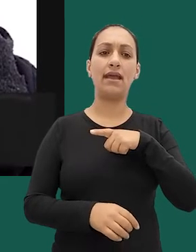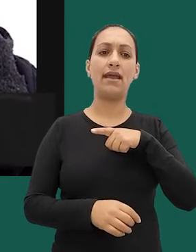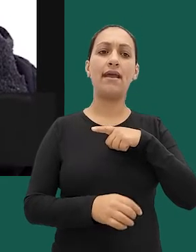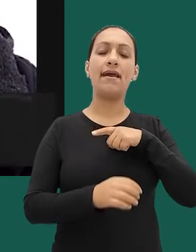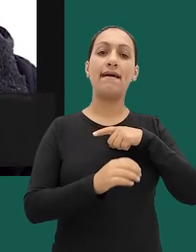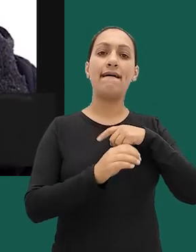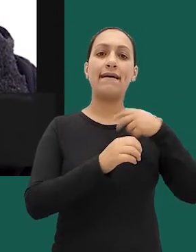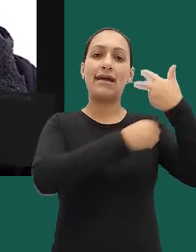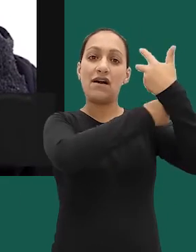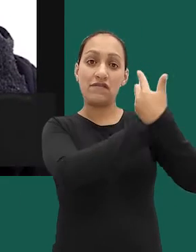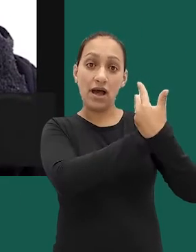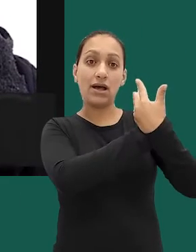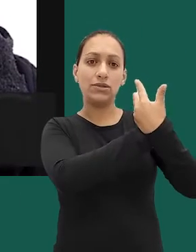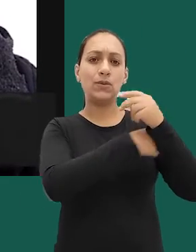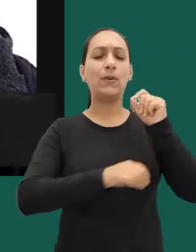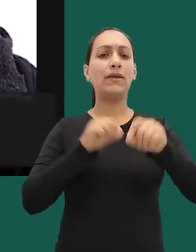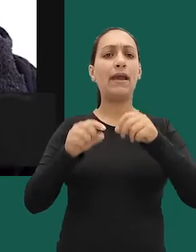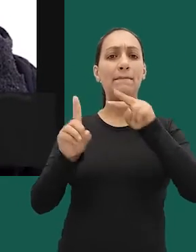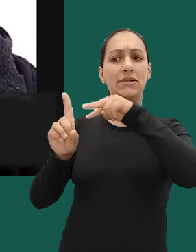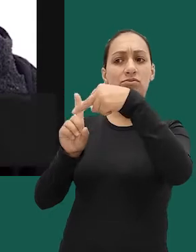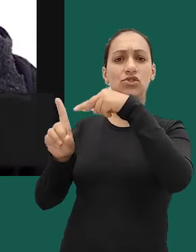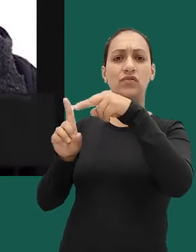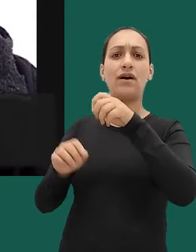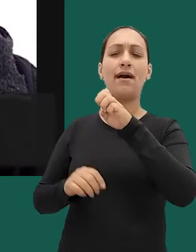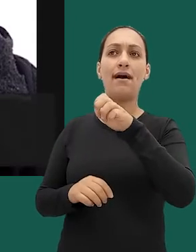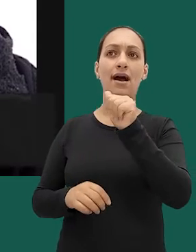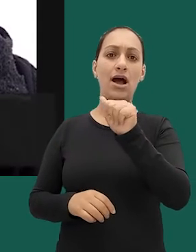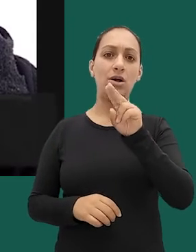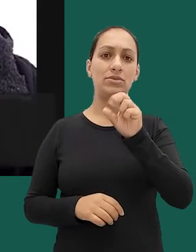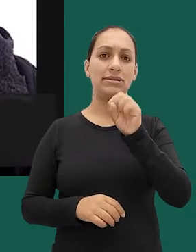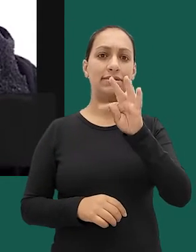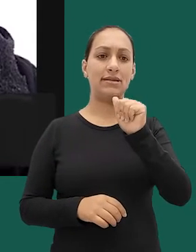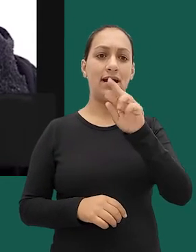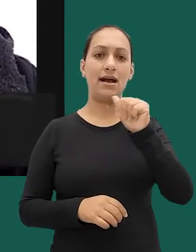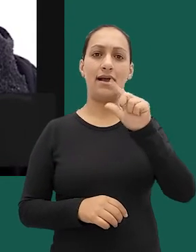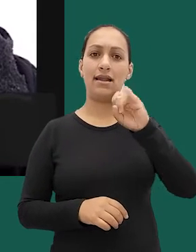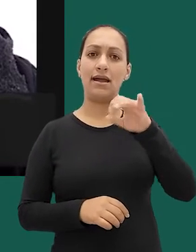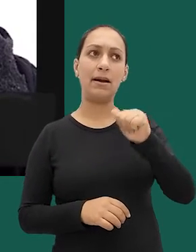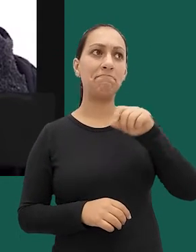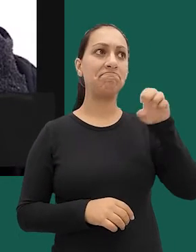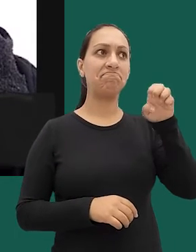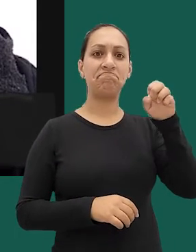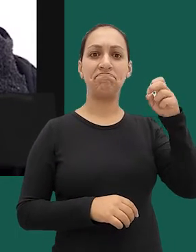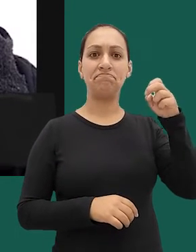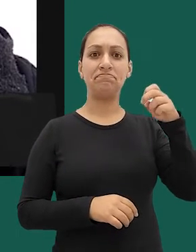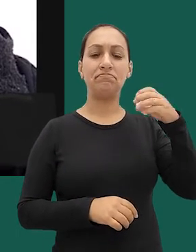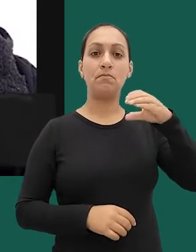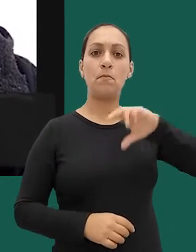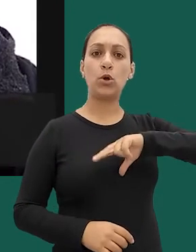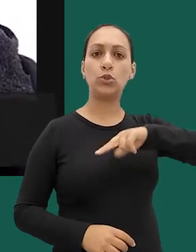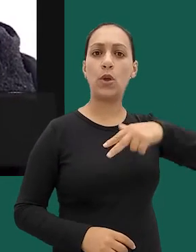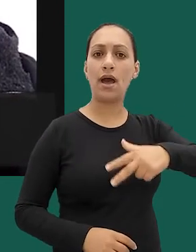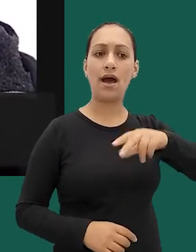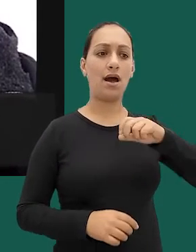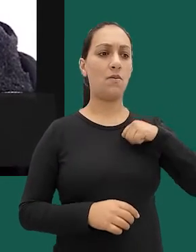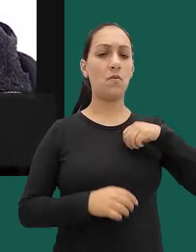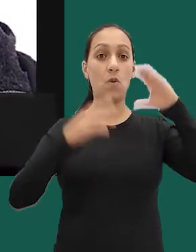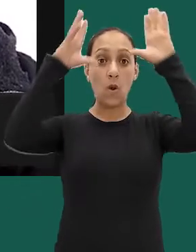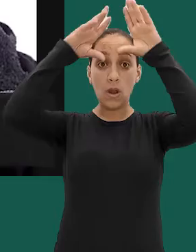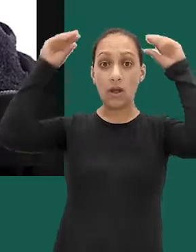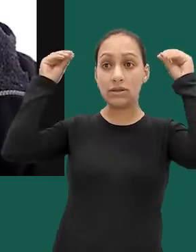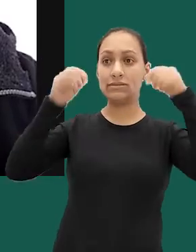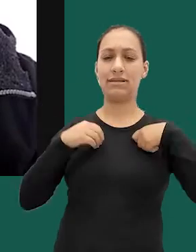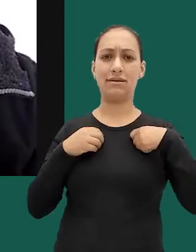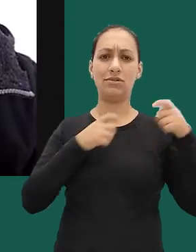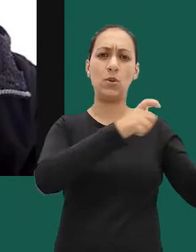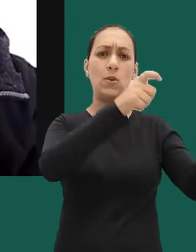quero, assim, a perspectiva de quem está na Austrália, em Portugal, aqui na Holanda, enfim, pessoas que tiveram